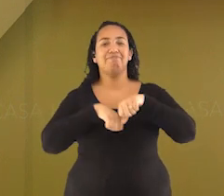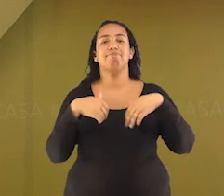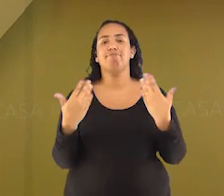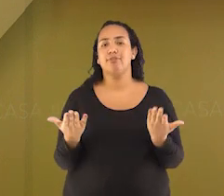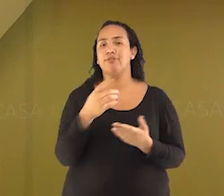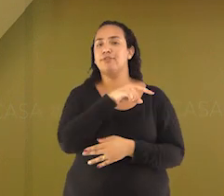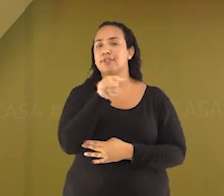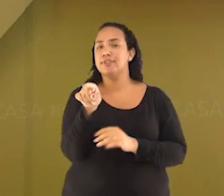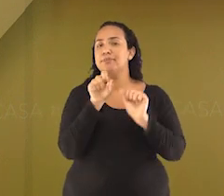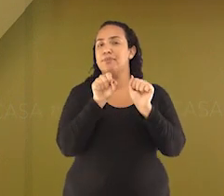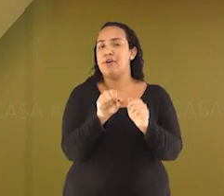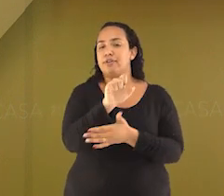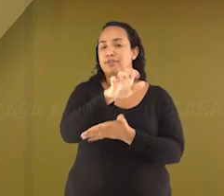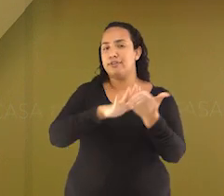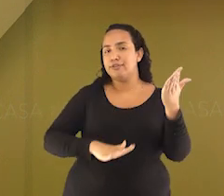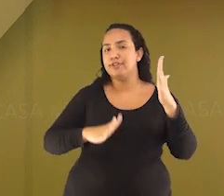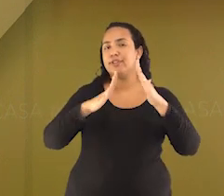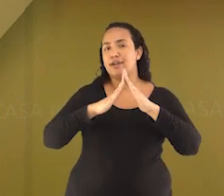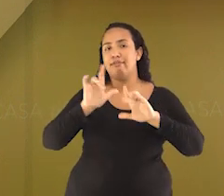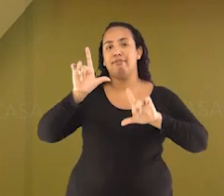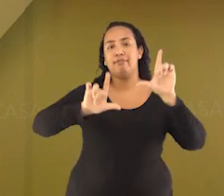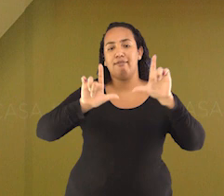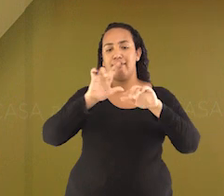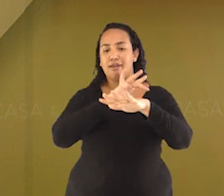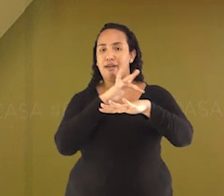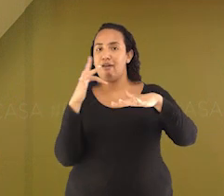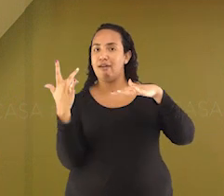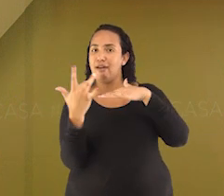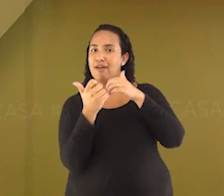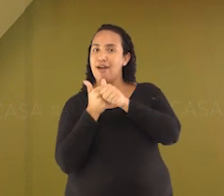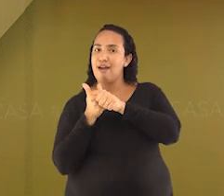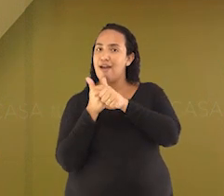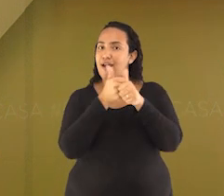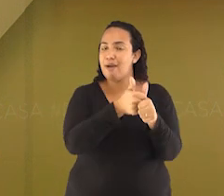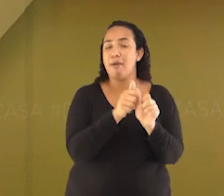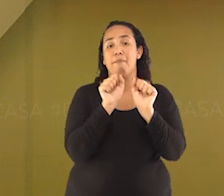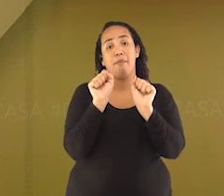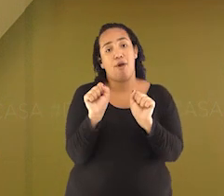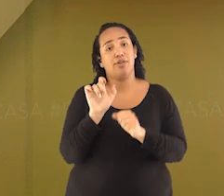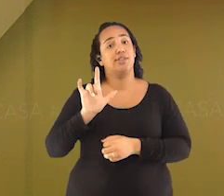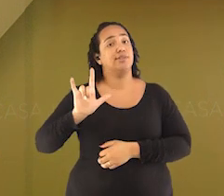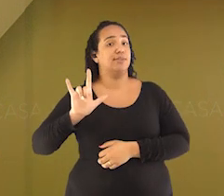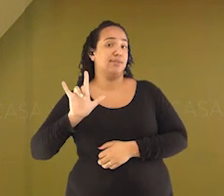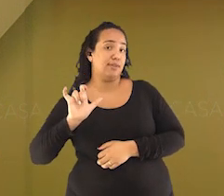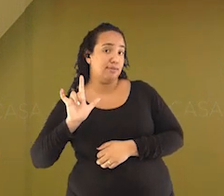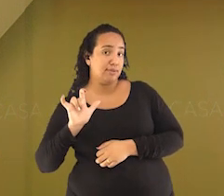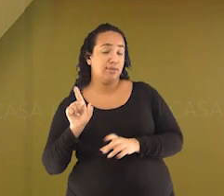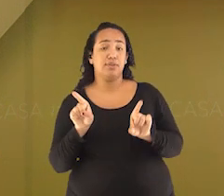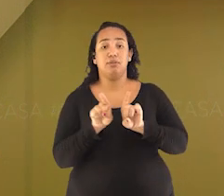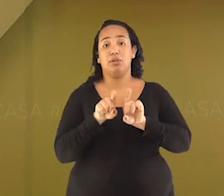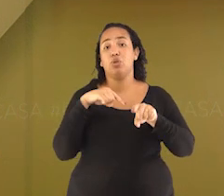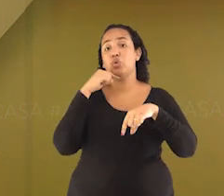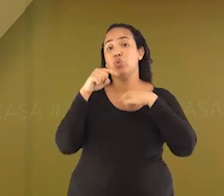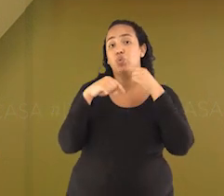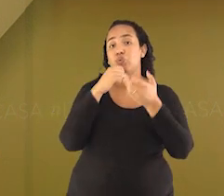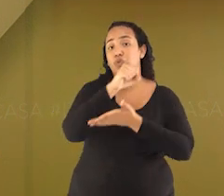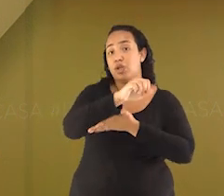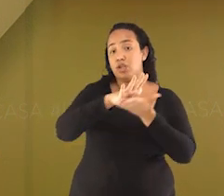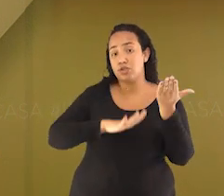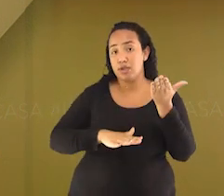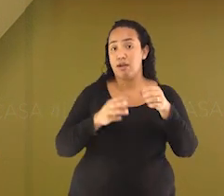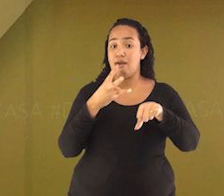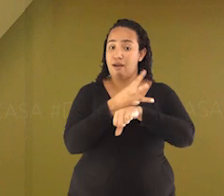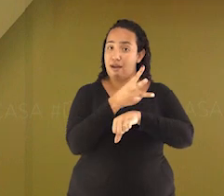hoje. Que tal acompanhar o Dever em Casa na TV nas redes sociais? Você pode seguir a gente pelo Instagram, enviar